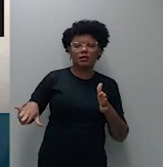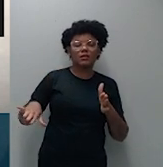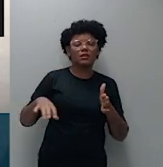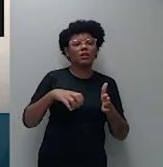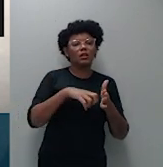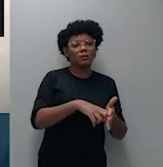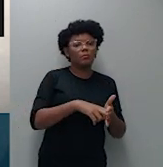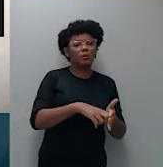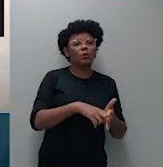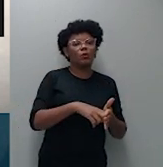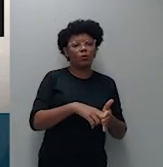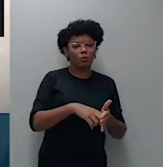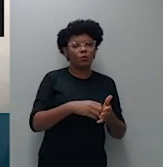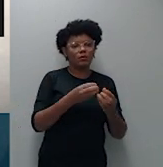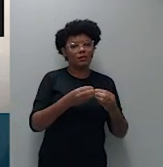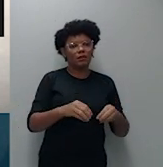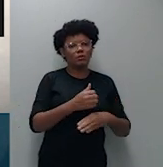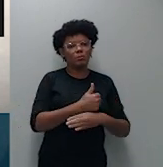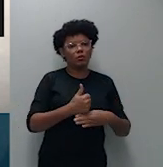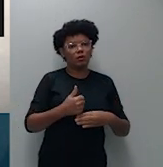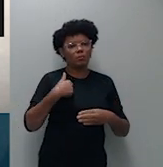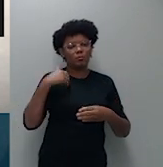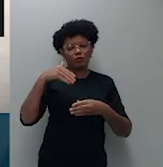morais presidente